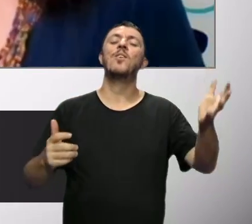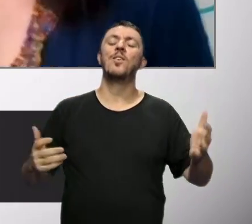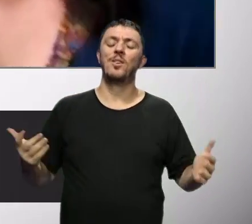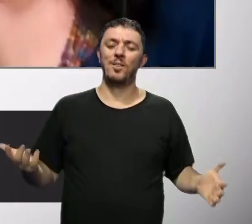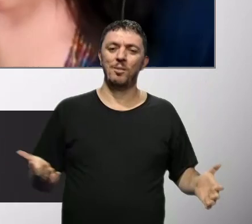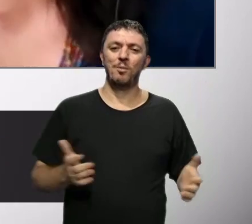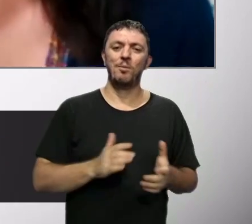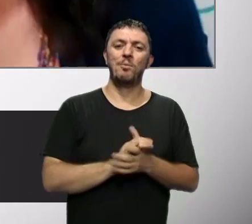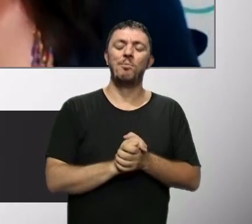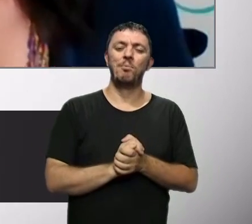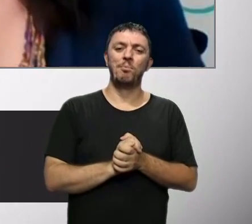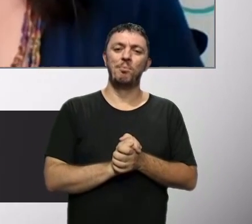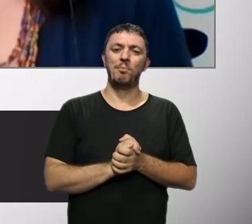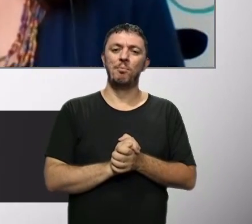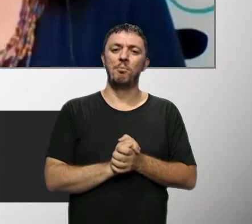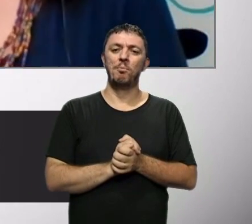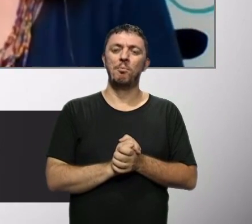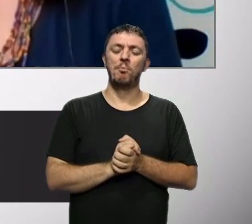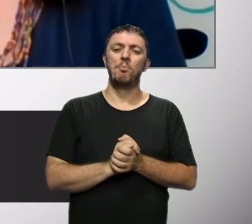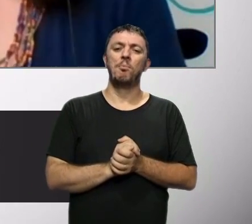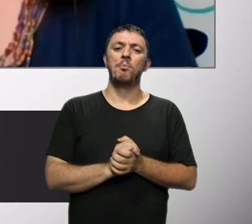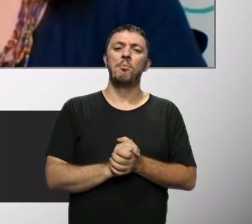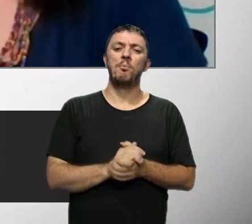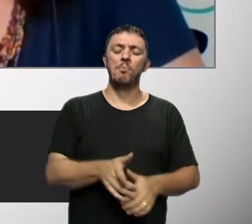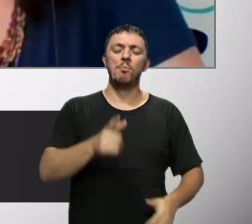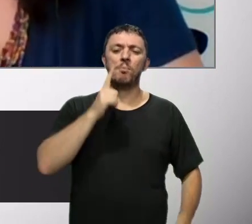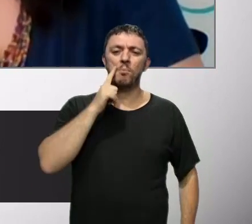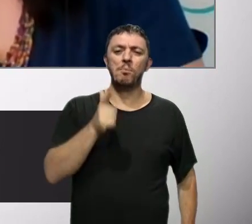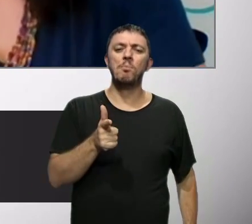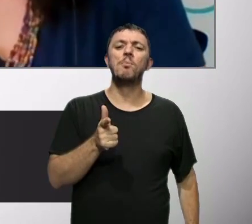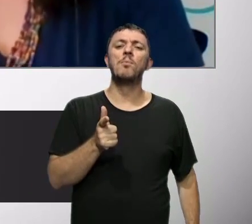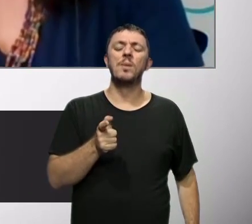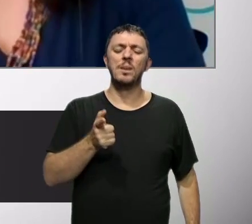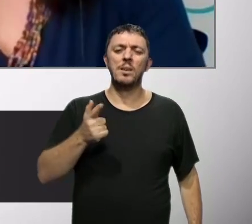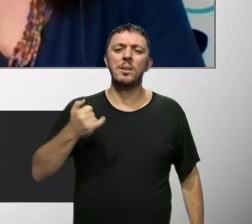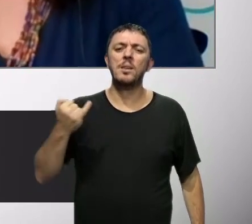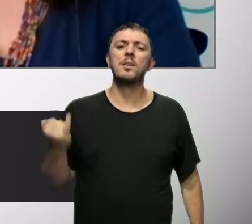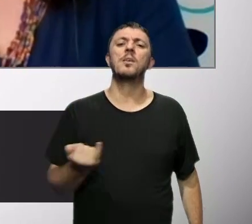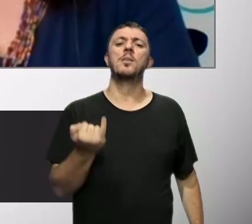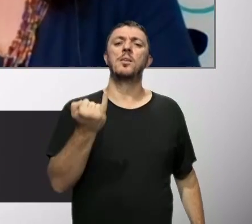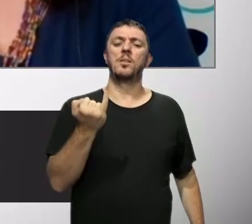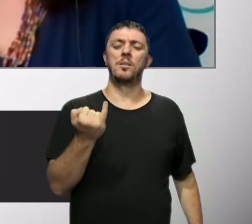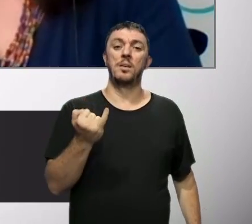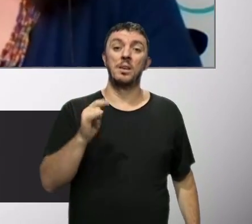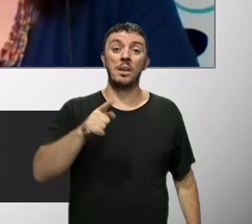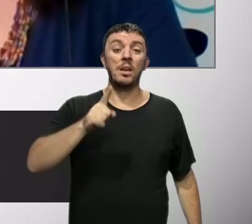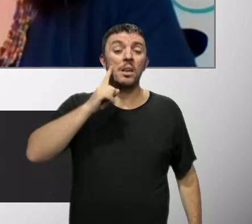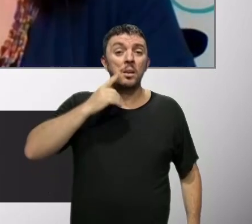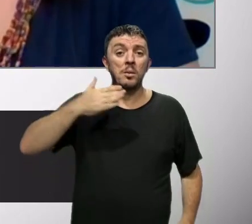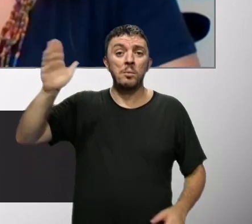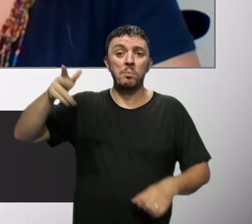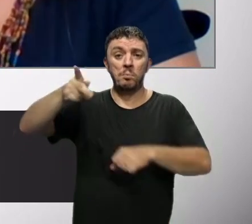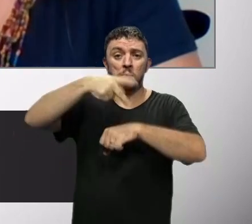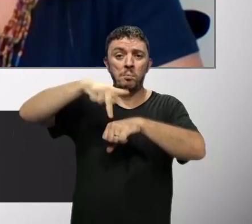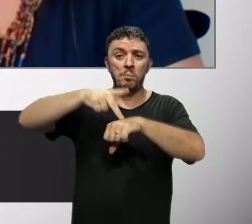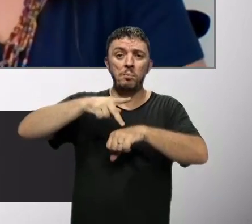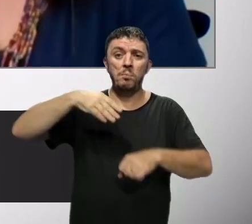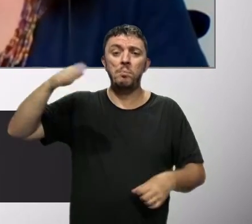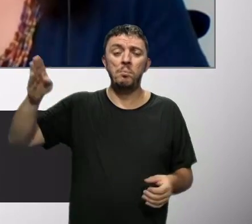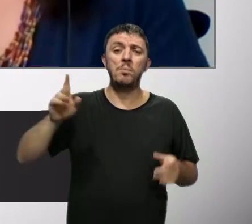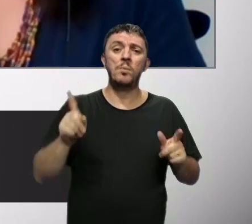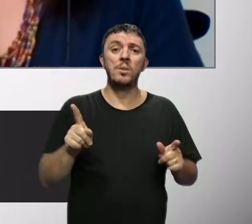Sim, é importantíssimo a gente olhar para essa questão, né? Porque, como eu já disse, se lá fora estão fazendo em